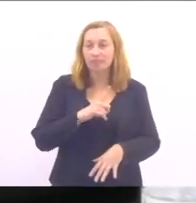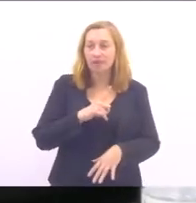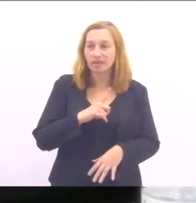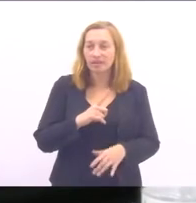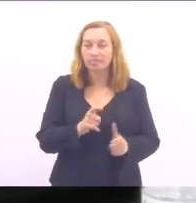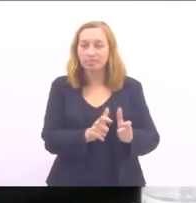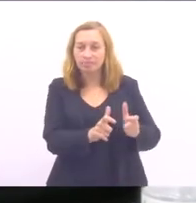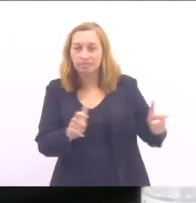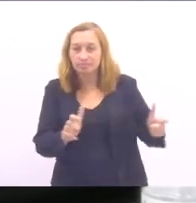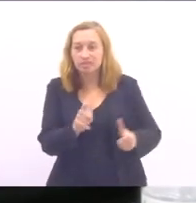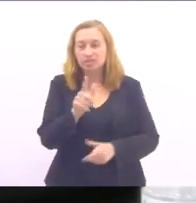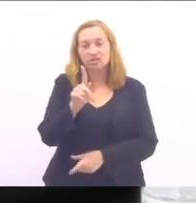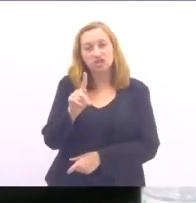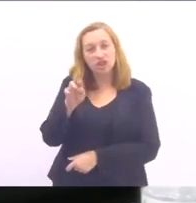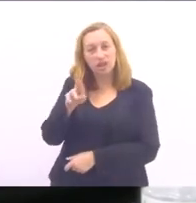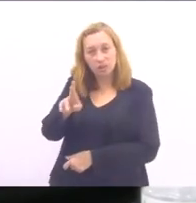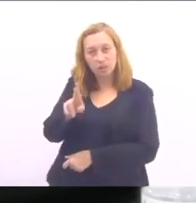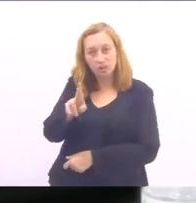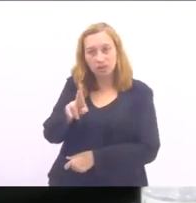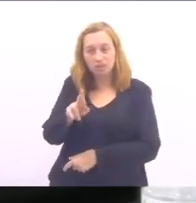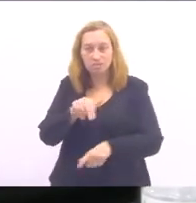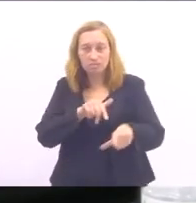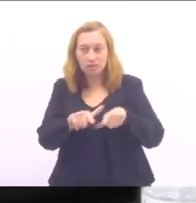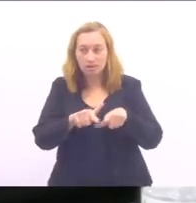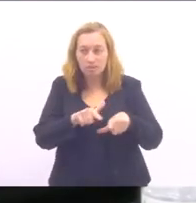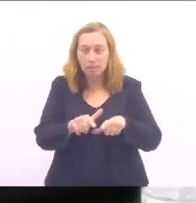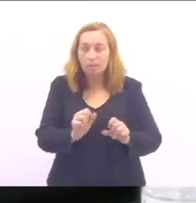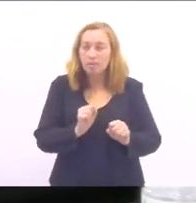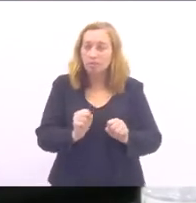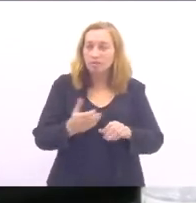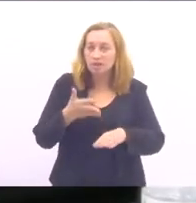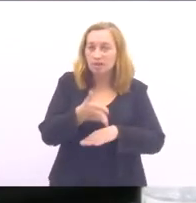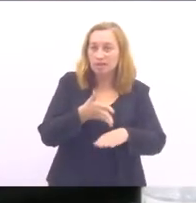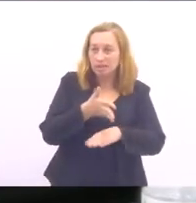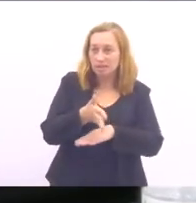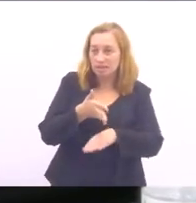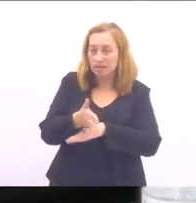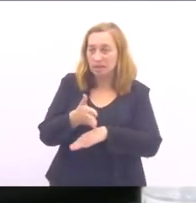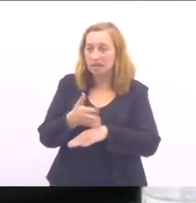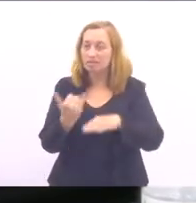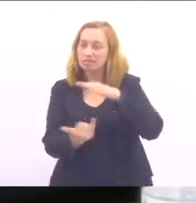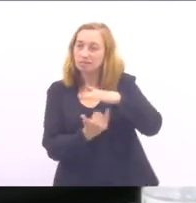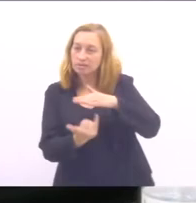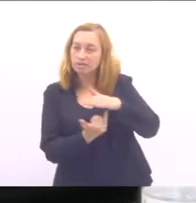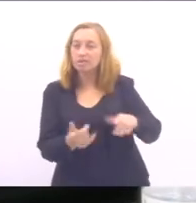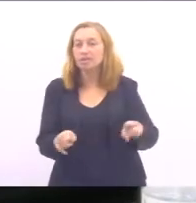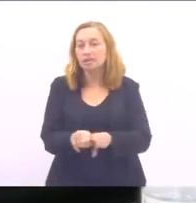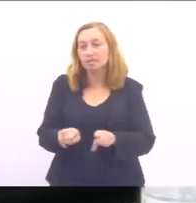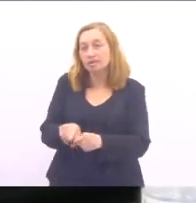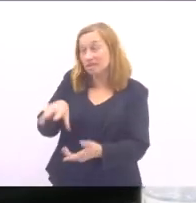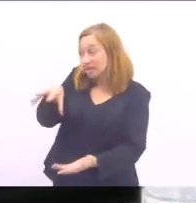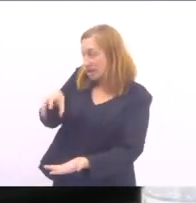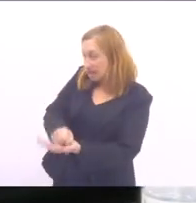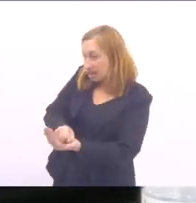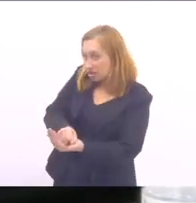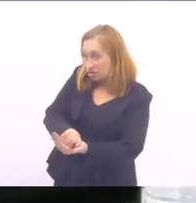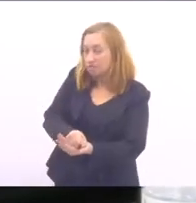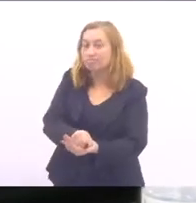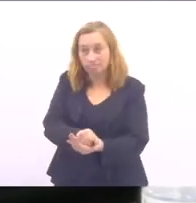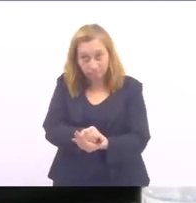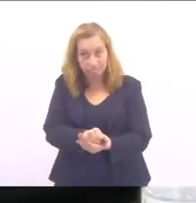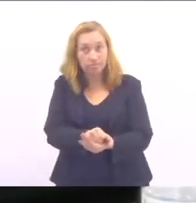grande gerador. Então, o grande gerador, para poder acessar as cooperativas, ele se cadastra também. Então, a gente vai